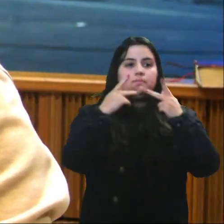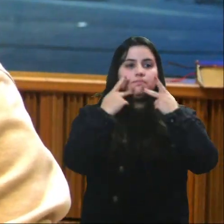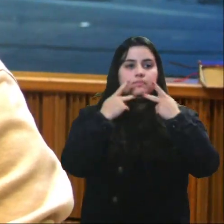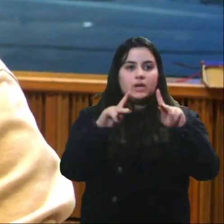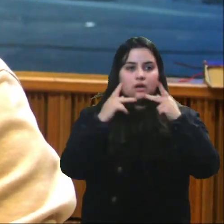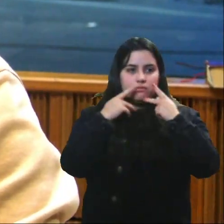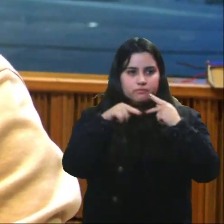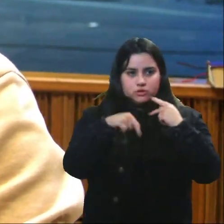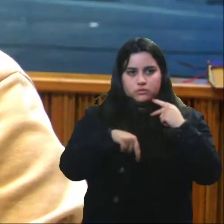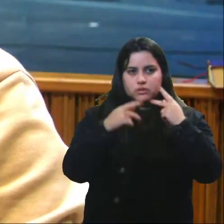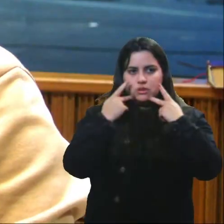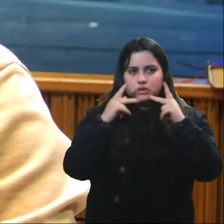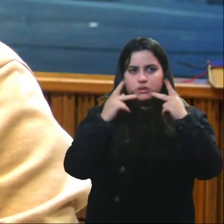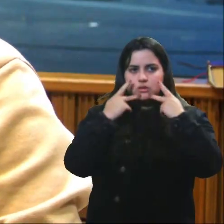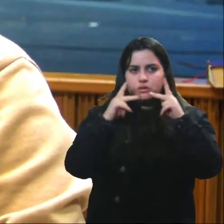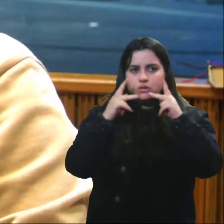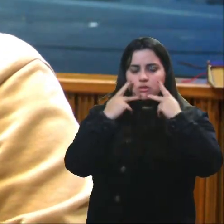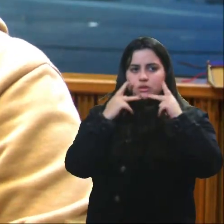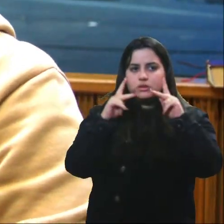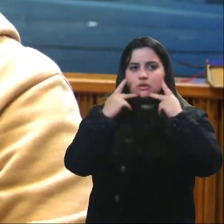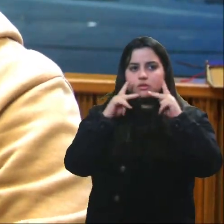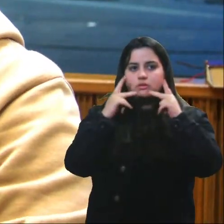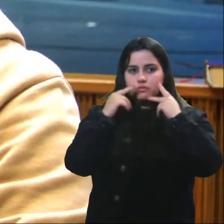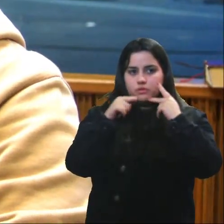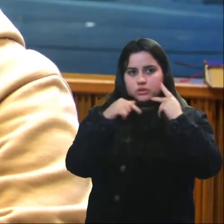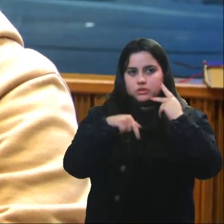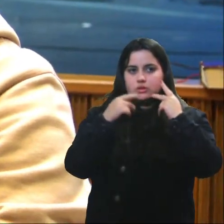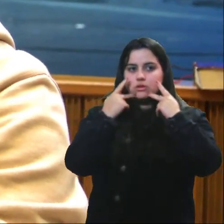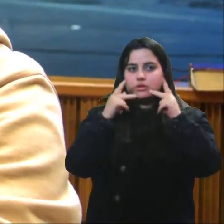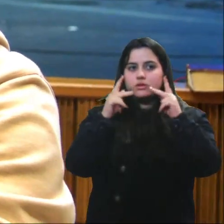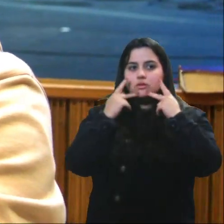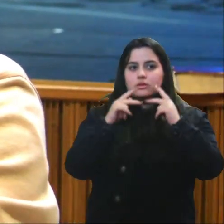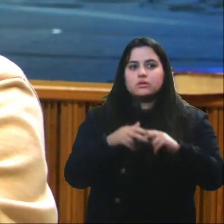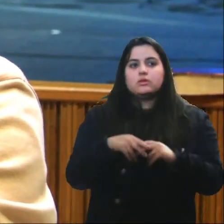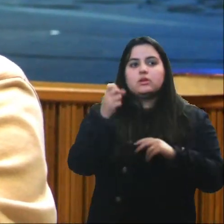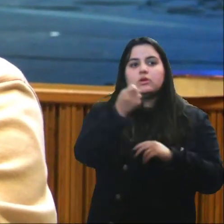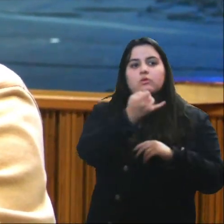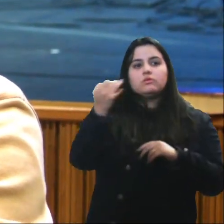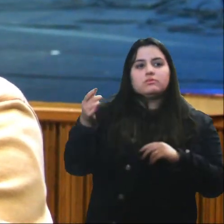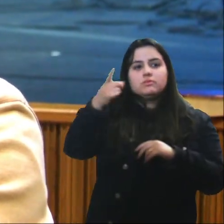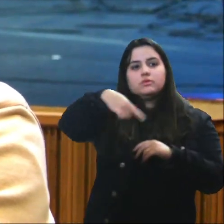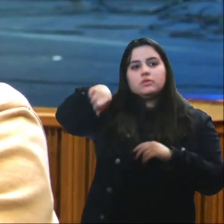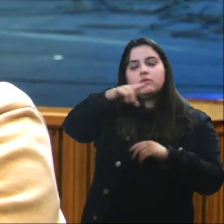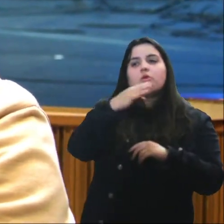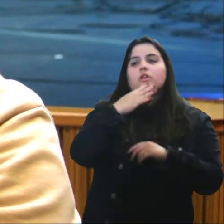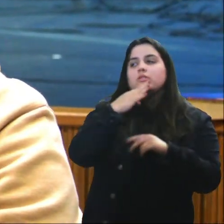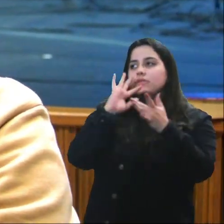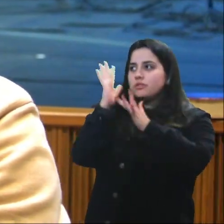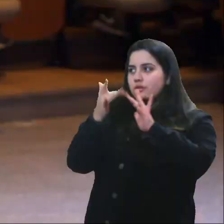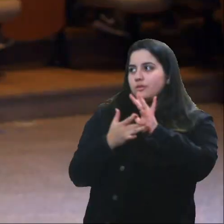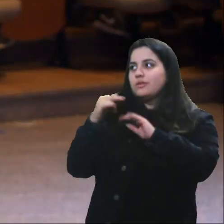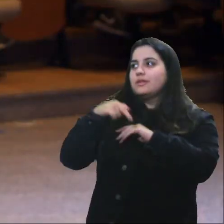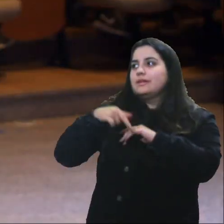de Deus no seu colégio. Quantos conhecem a Jesus aqui? Deixa eu ver. Você conhece a Jesus?